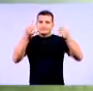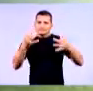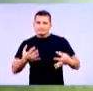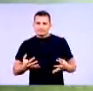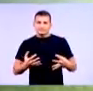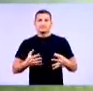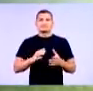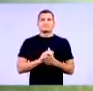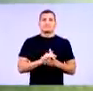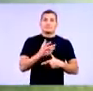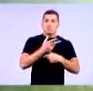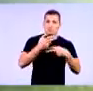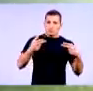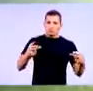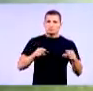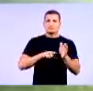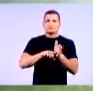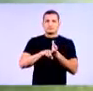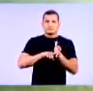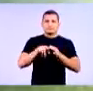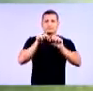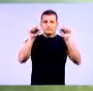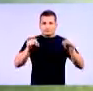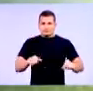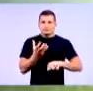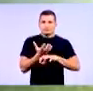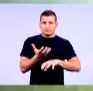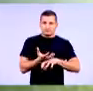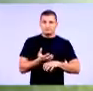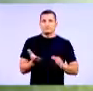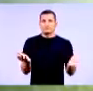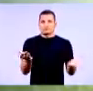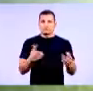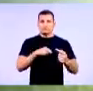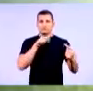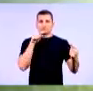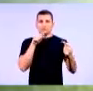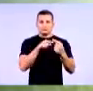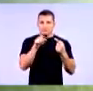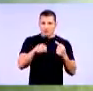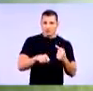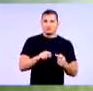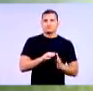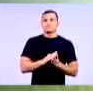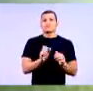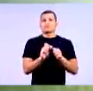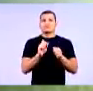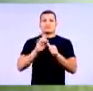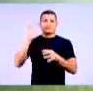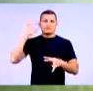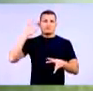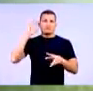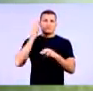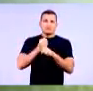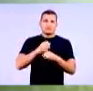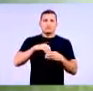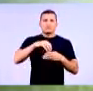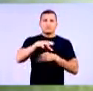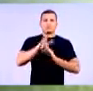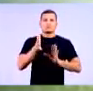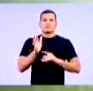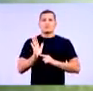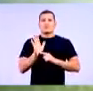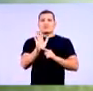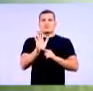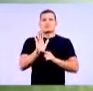disciplina de análise de sistemas e o objetivo da nossa aula de hoje é fazer uma revisão do conteúdo que foi apresentado a vocês, que vocês